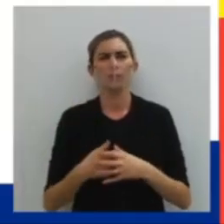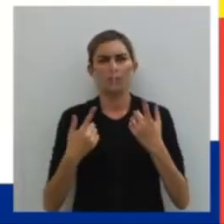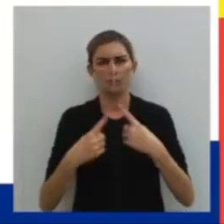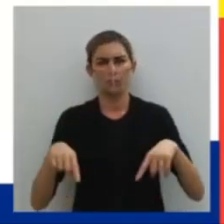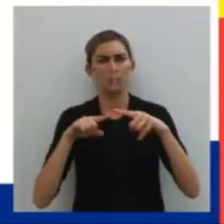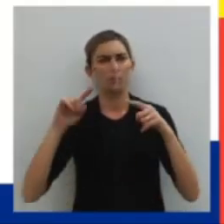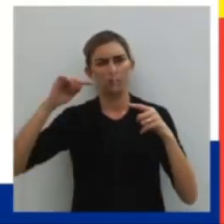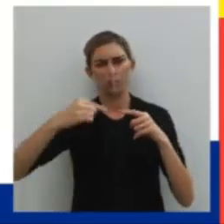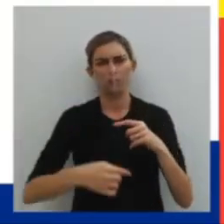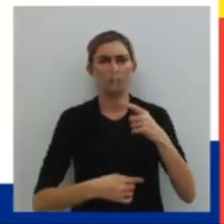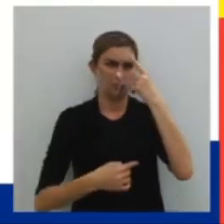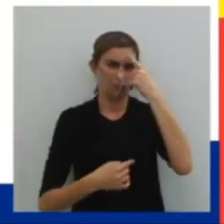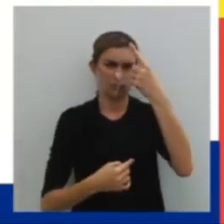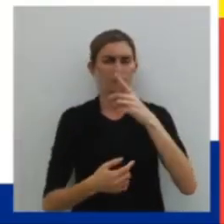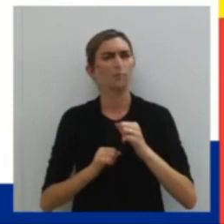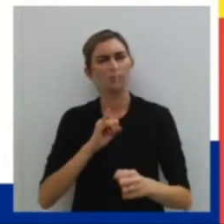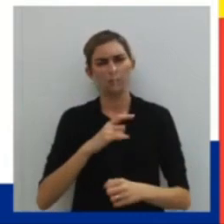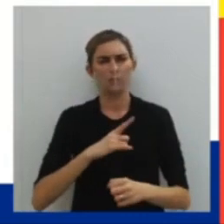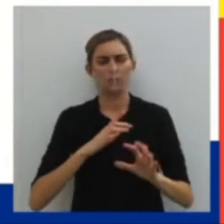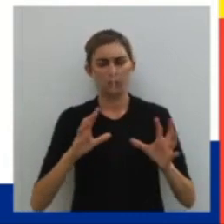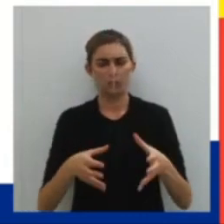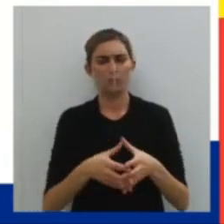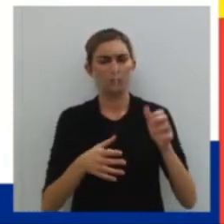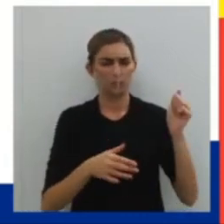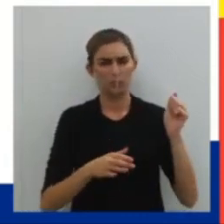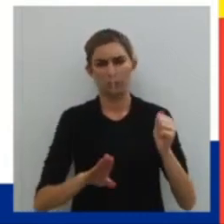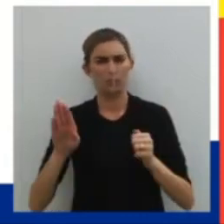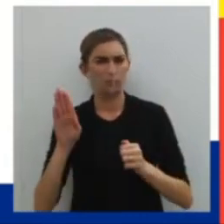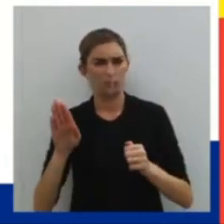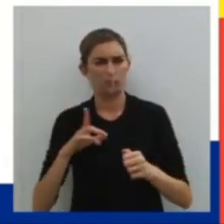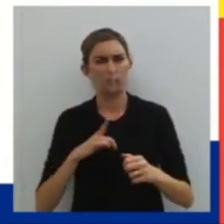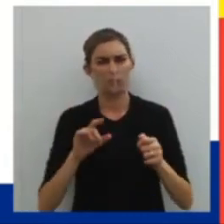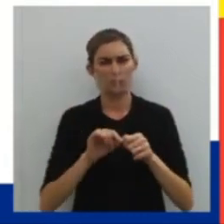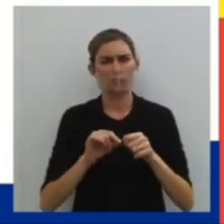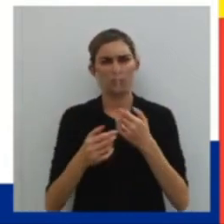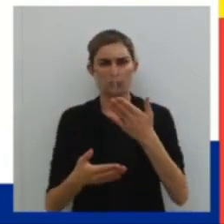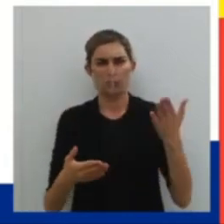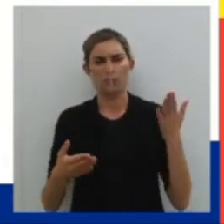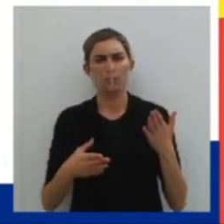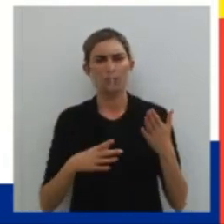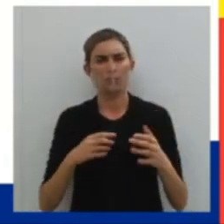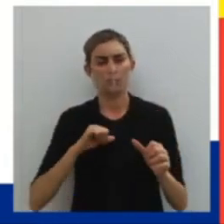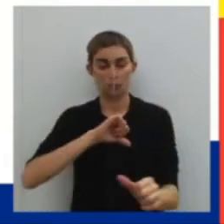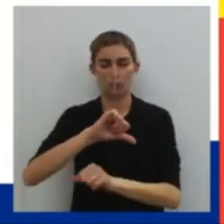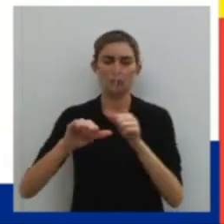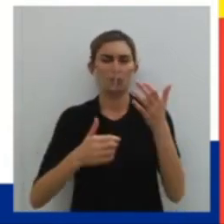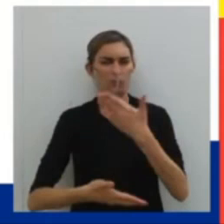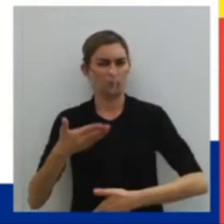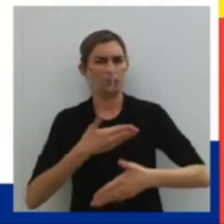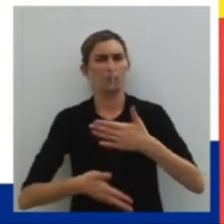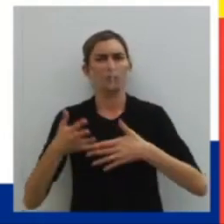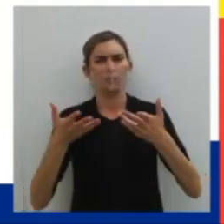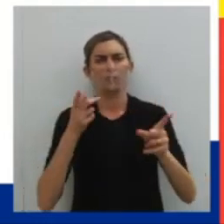gente aprofundar a ideia. Se eu tenho um conjunto A e um conjunto B formado por esses elementos, observe que agora eu mudei a relação. Eu